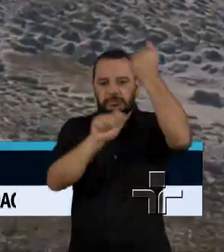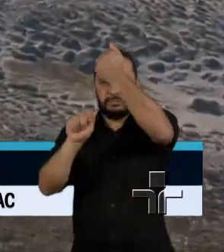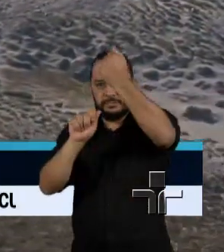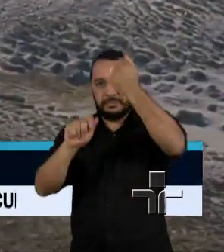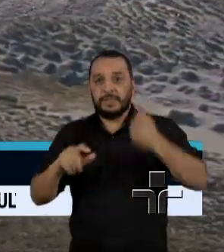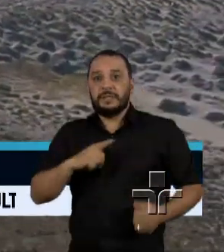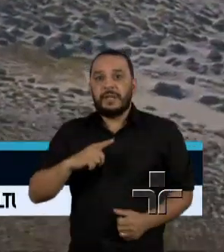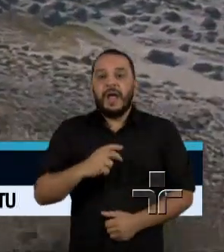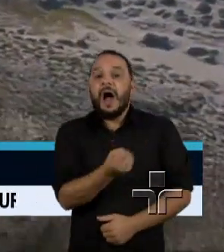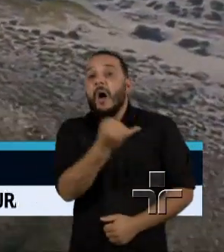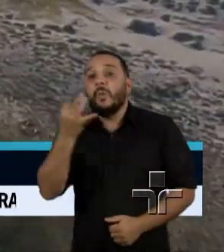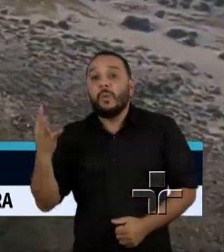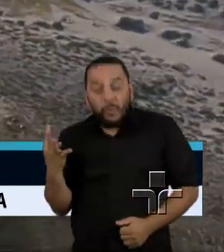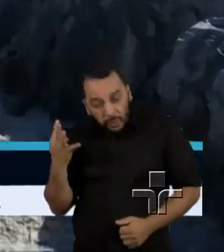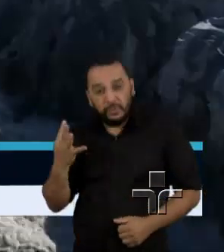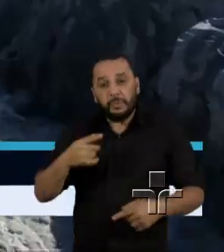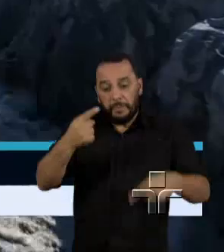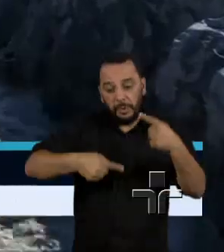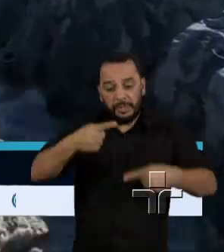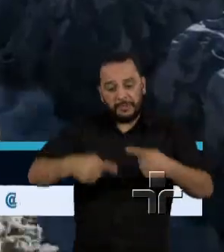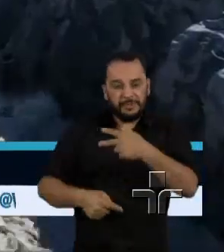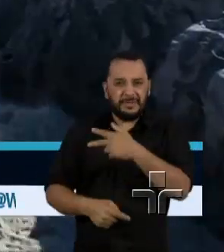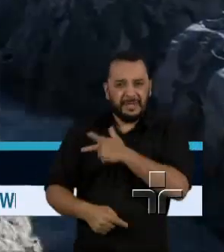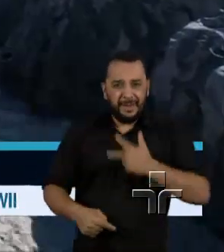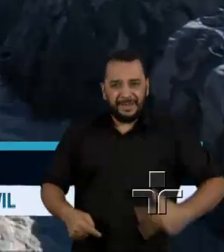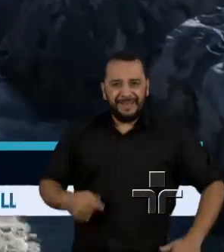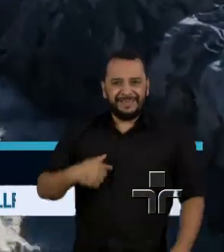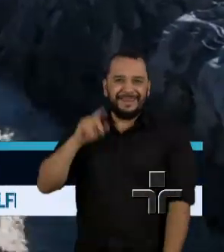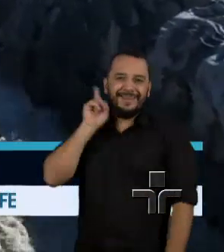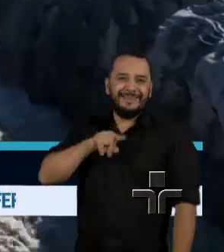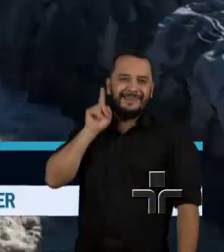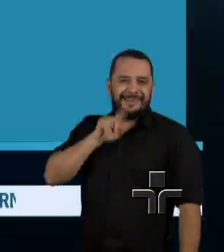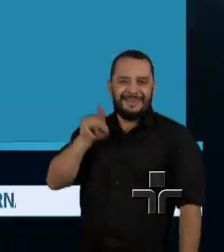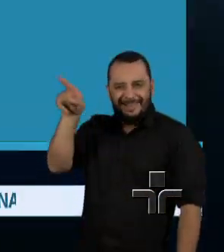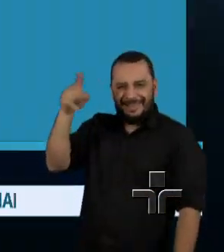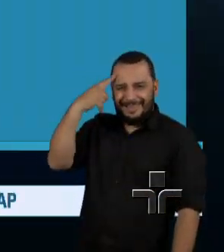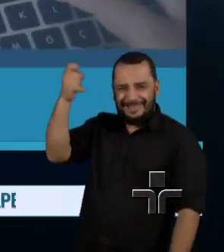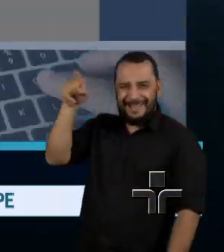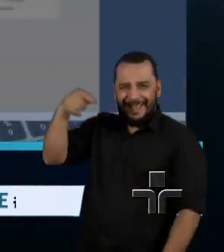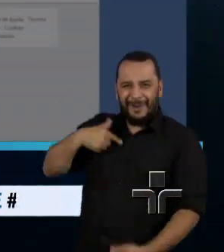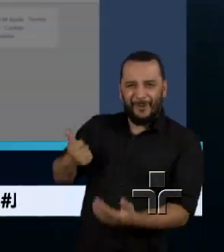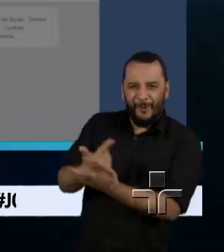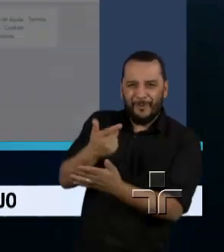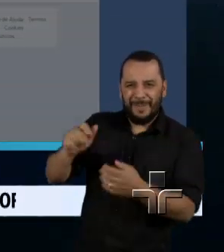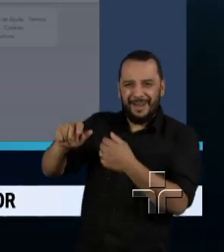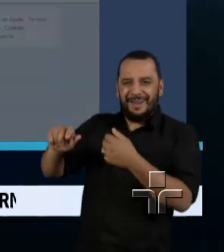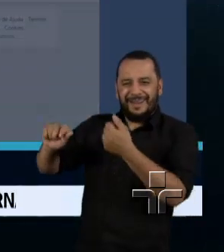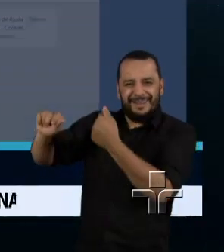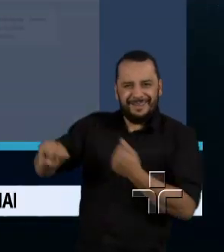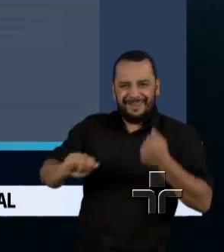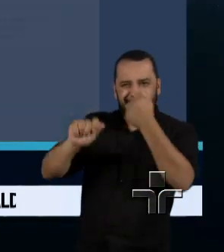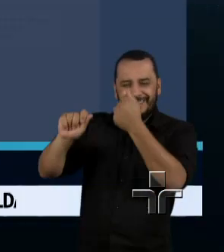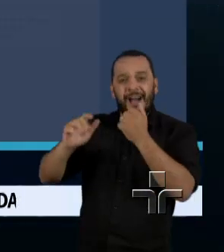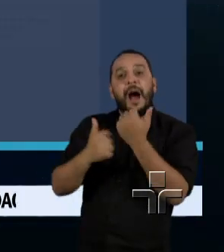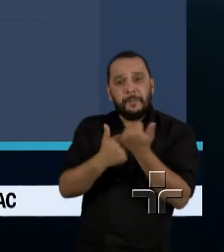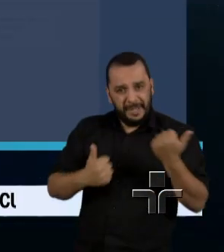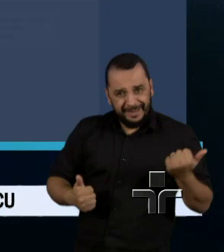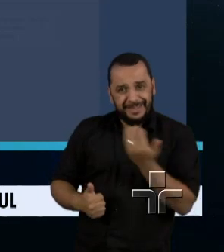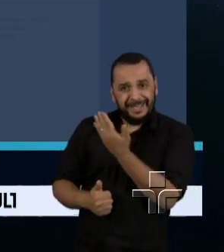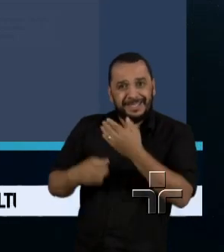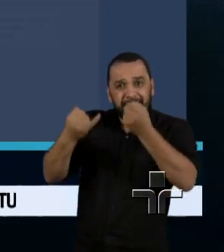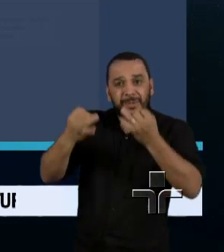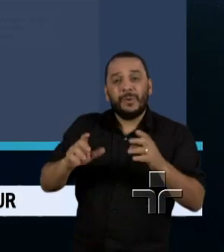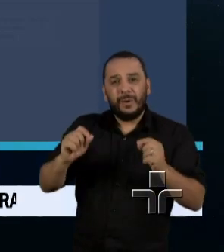Alguns políticos dinamarqueses ironizaram a ideia atribuída a Trump. A ministra de Relações Exteriores da ilha disse